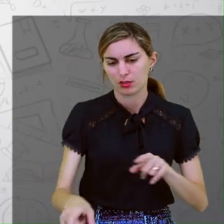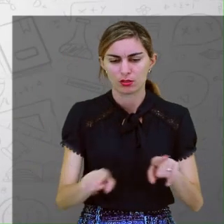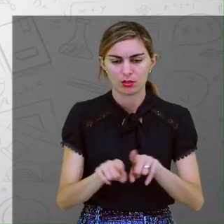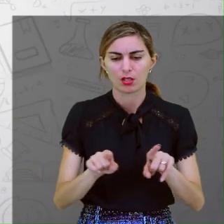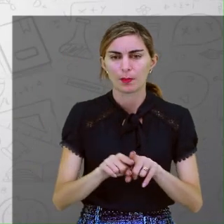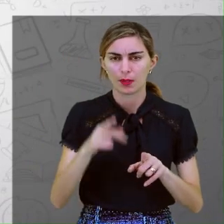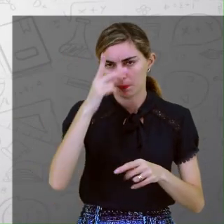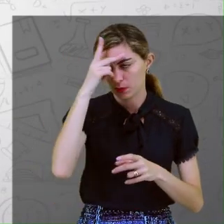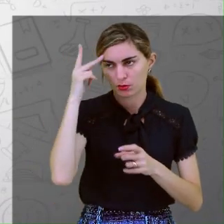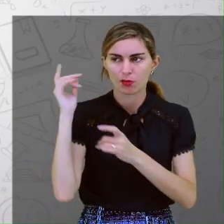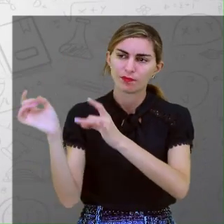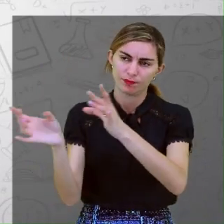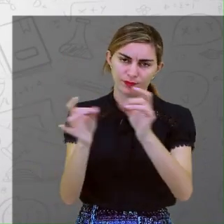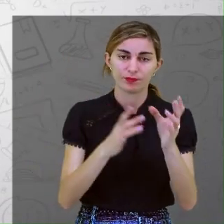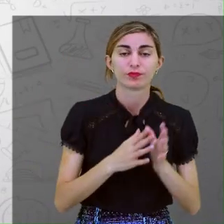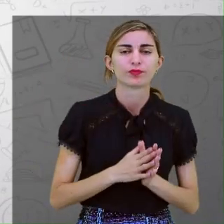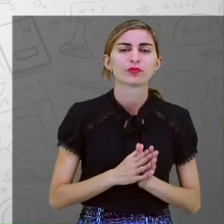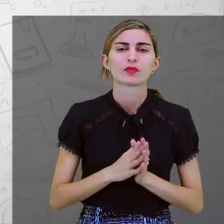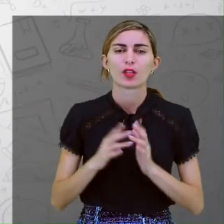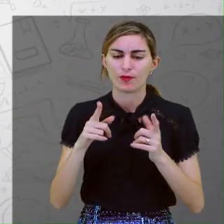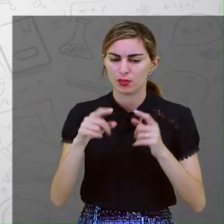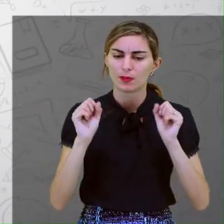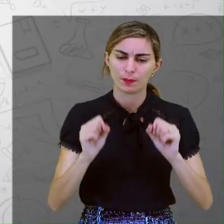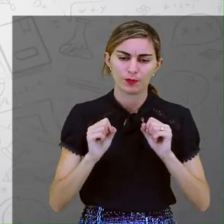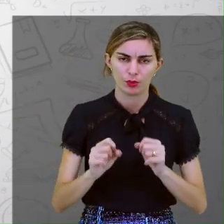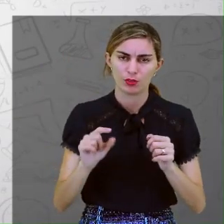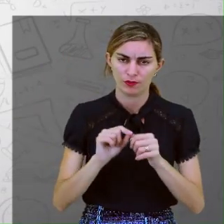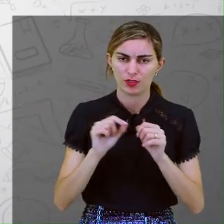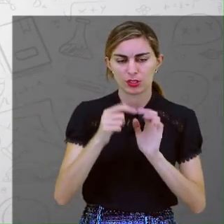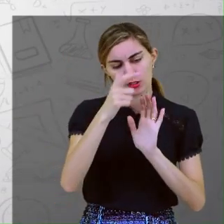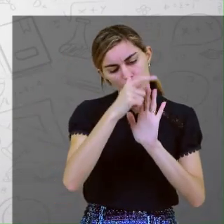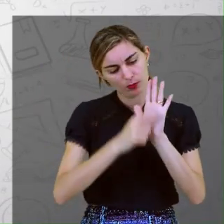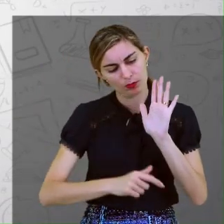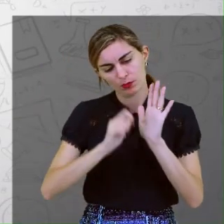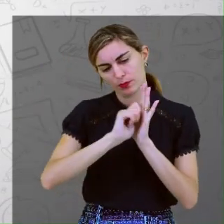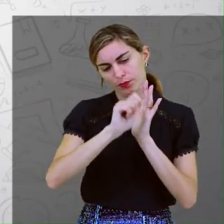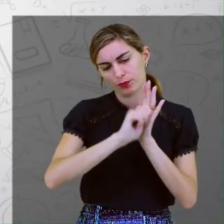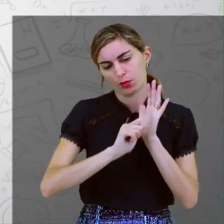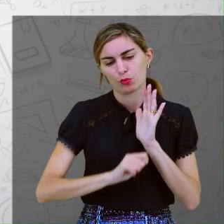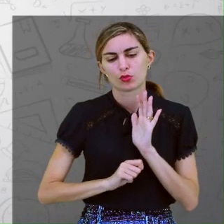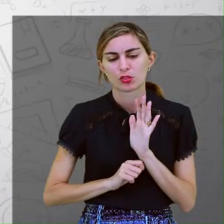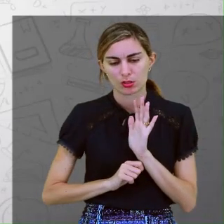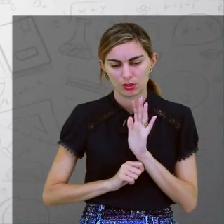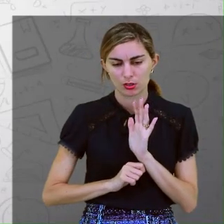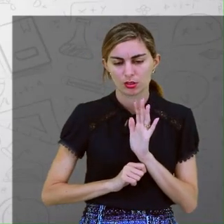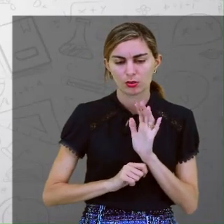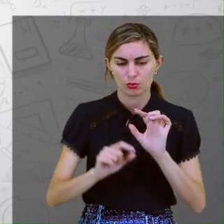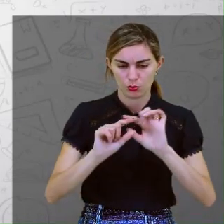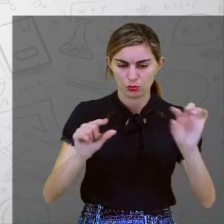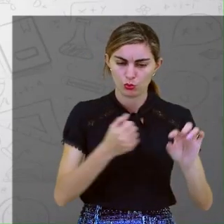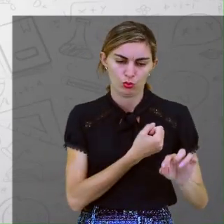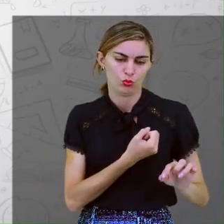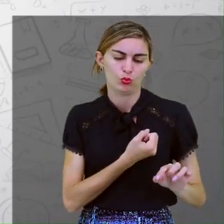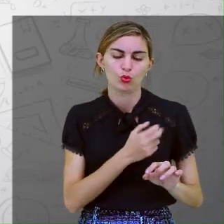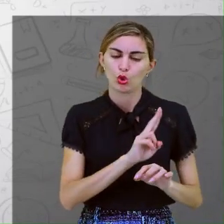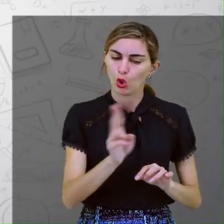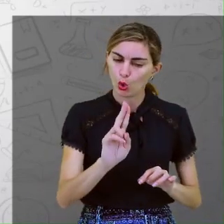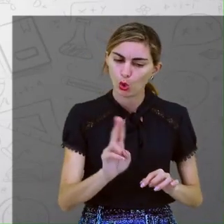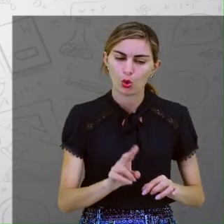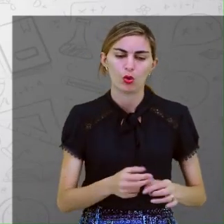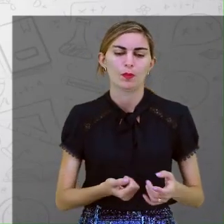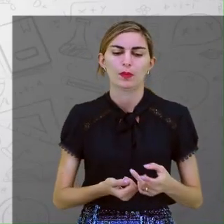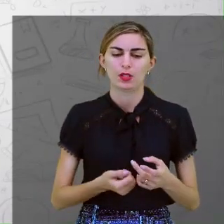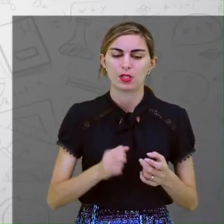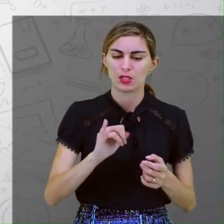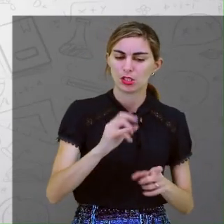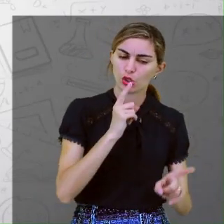pelos fornecedores. Então, vocês podem estar fazendo a lista de materiais por escrito, né, com o nome do produto,